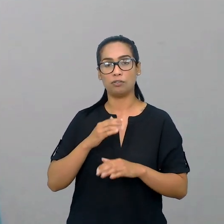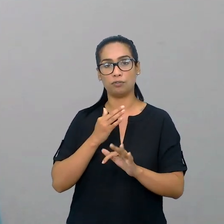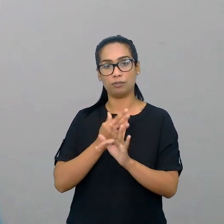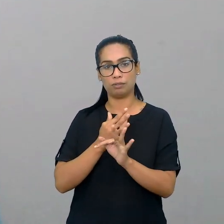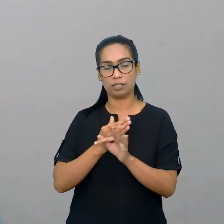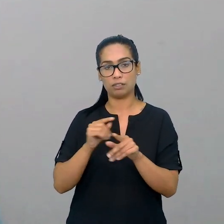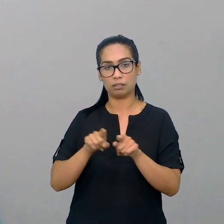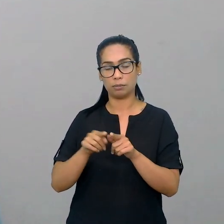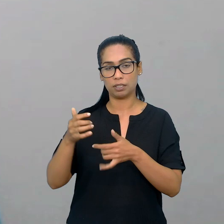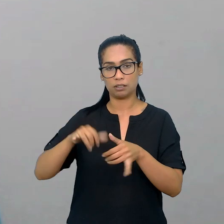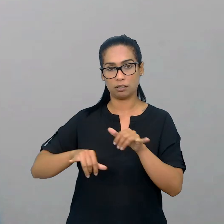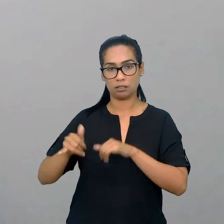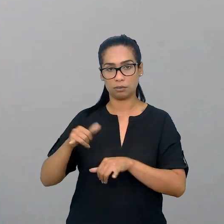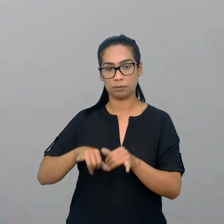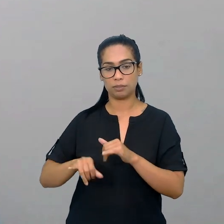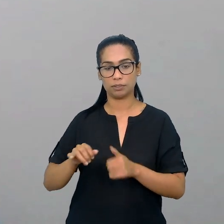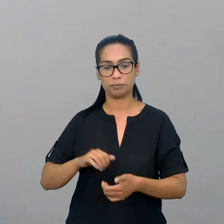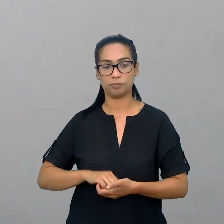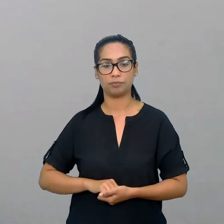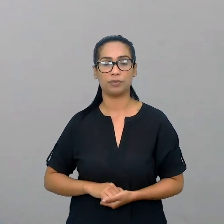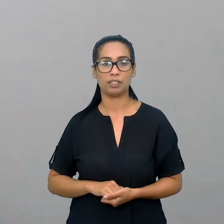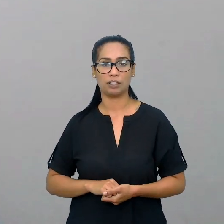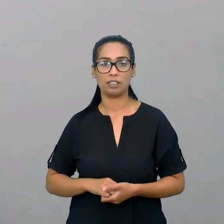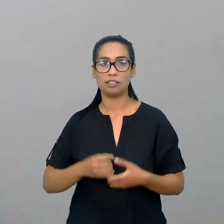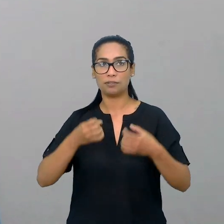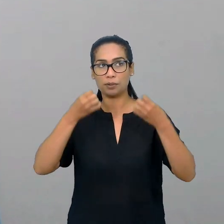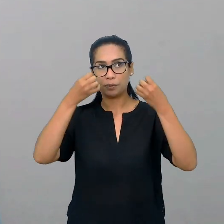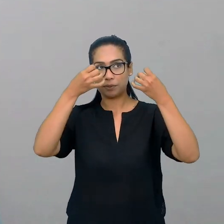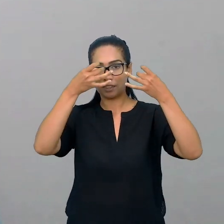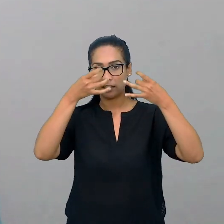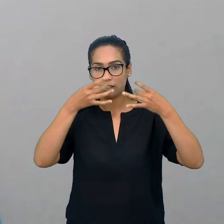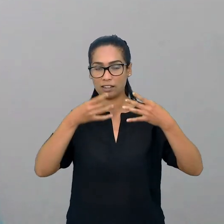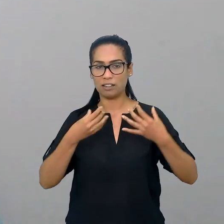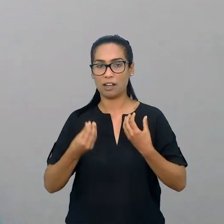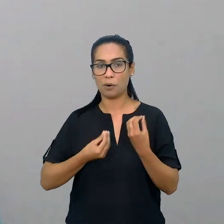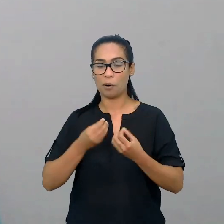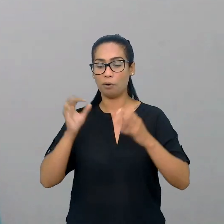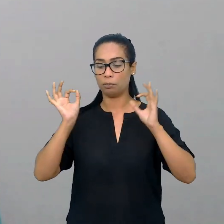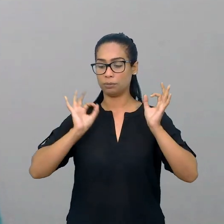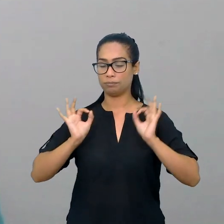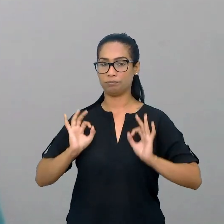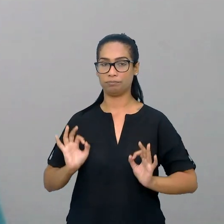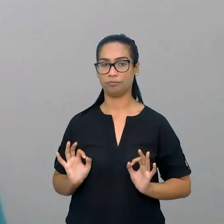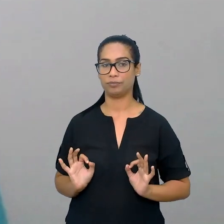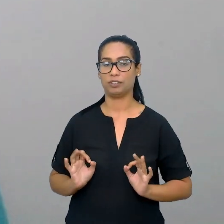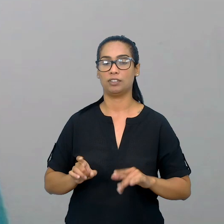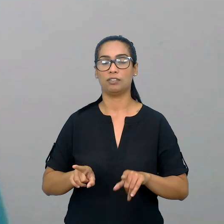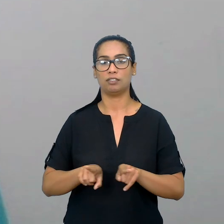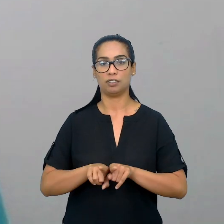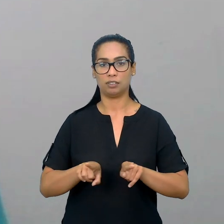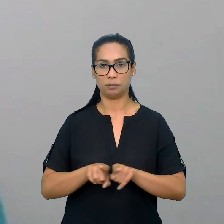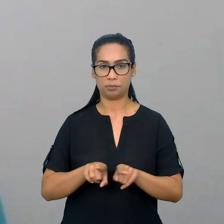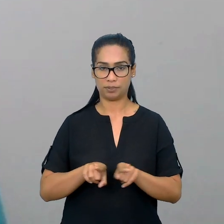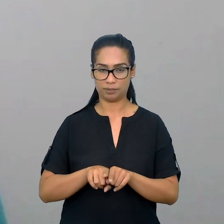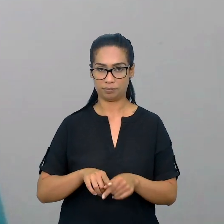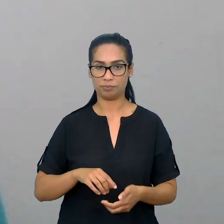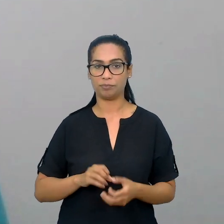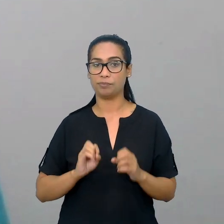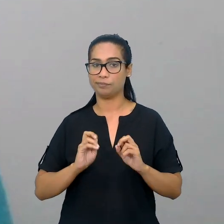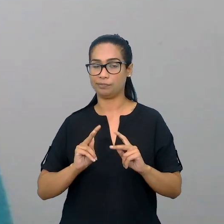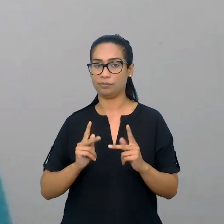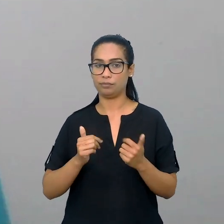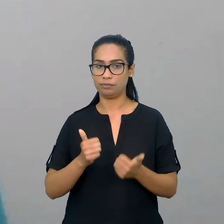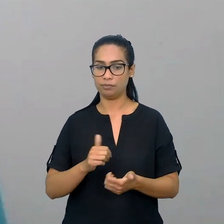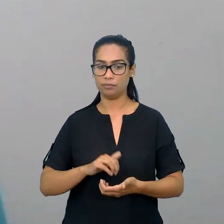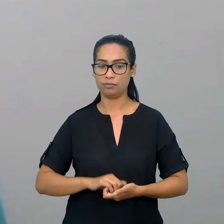Primeiro vou fazer minha autodescrição, né, agradecendo também o pessoal da Libras que está aí com a gente hoje, as intérpretes, e